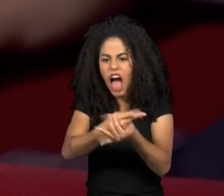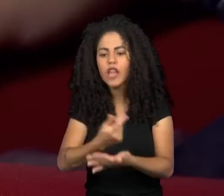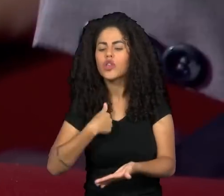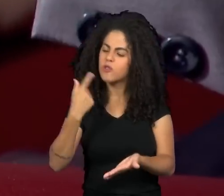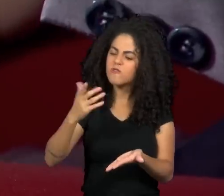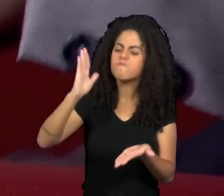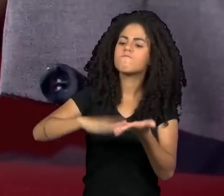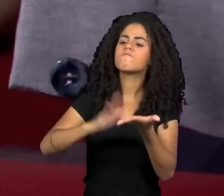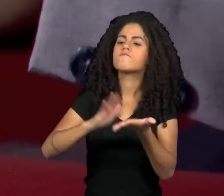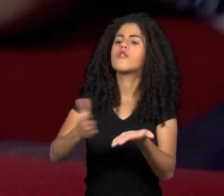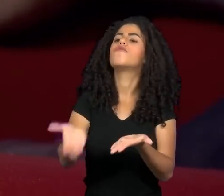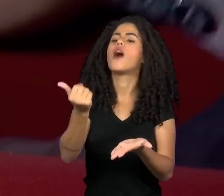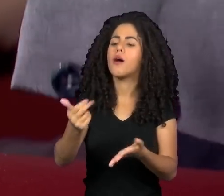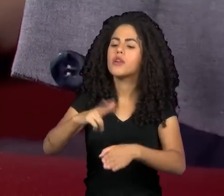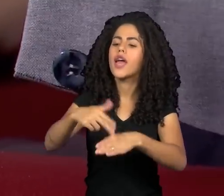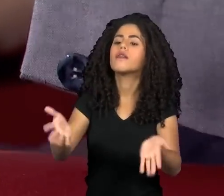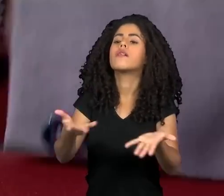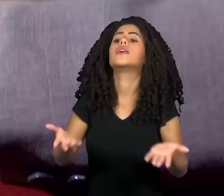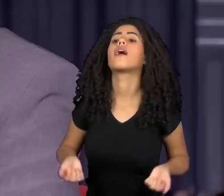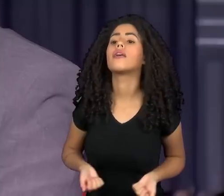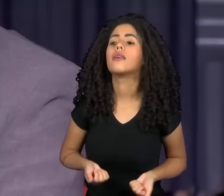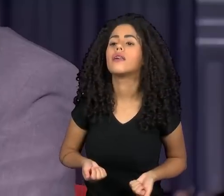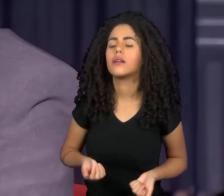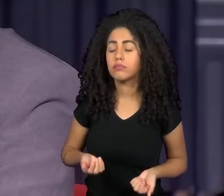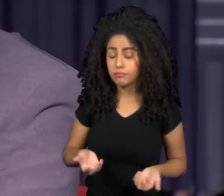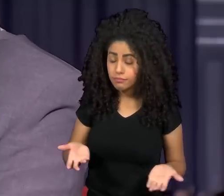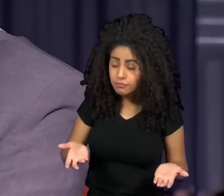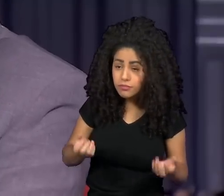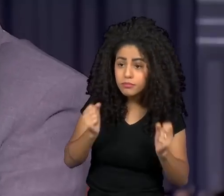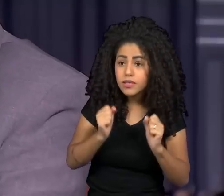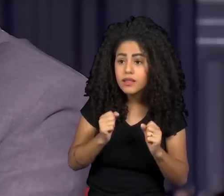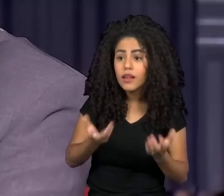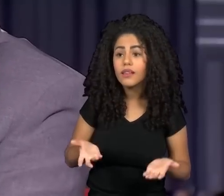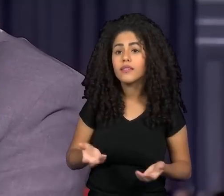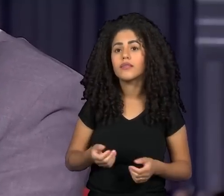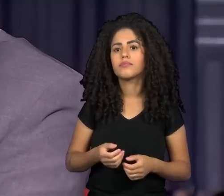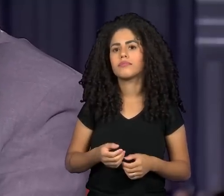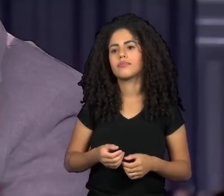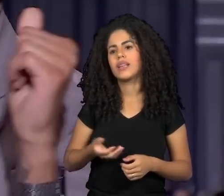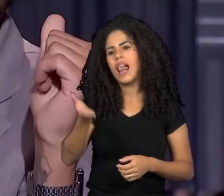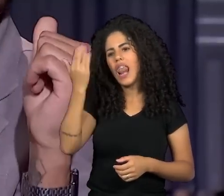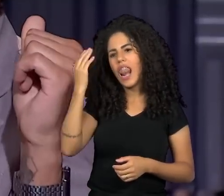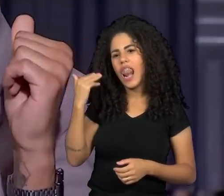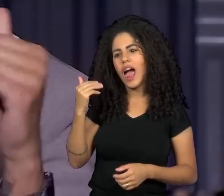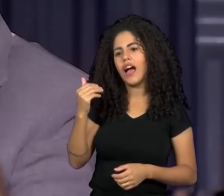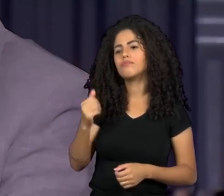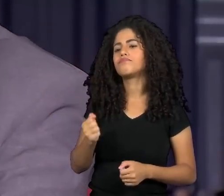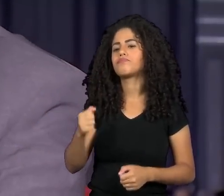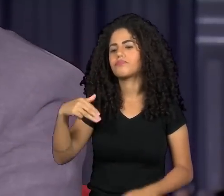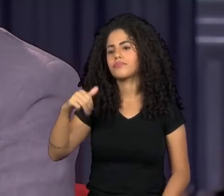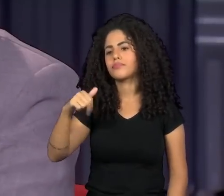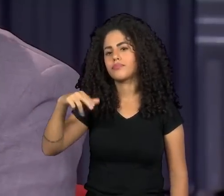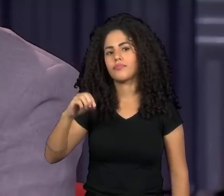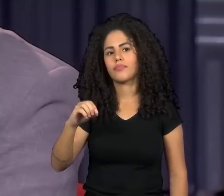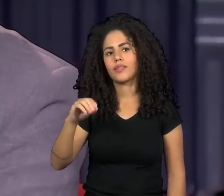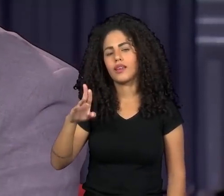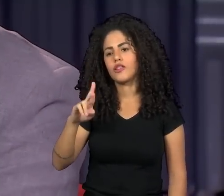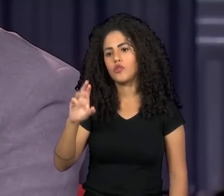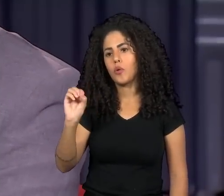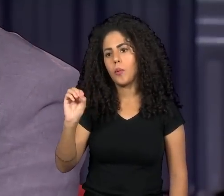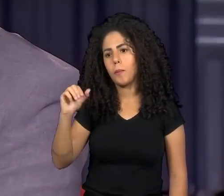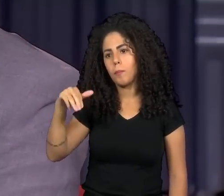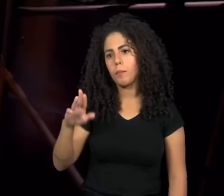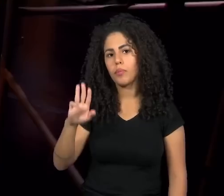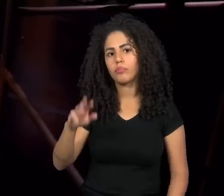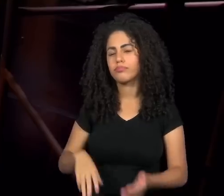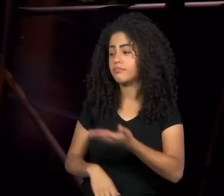vamos fazer, voltar pra base, vamos criticar. Por isso que a galera ficou falando mal de Mano Brown na eleição de 2018, quando o Mano Brown criticou